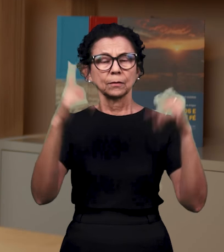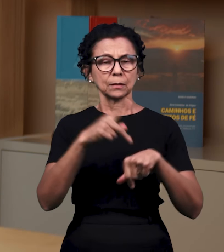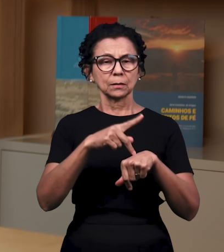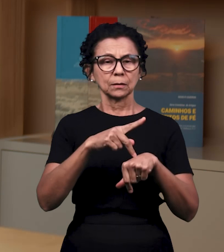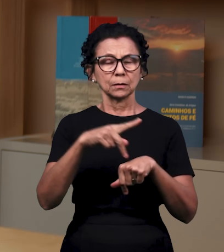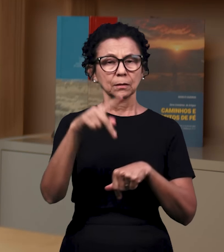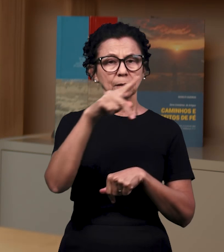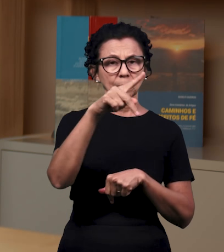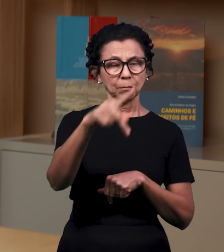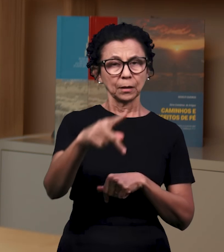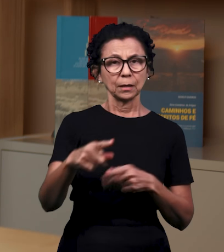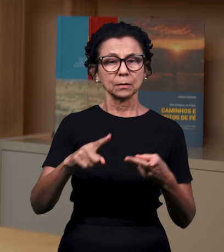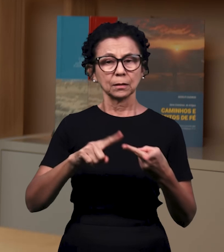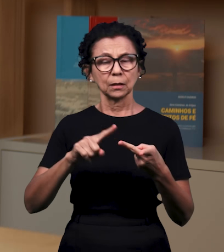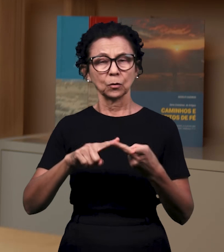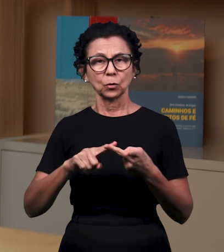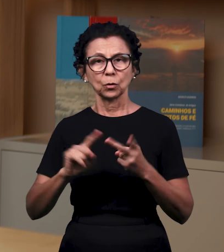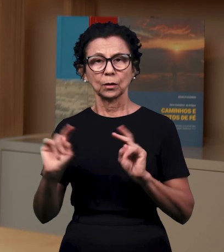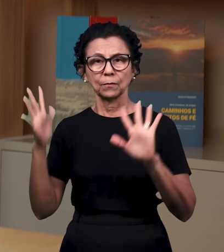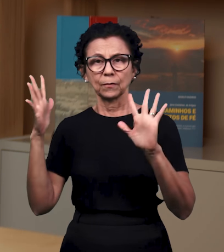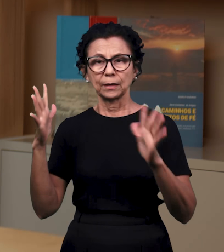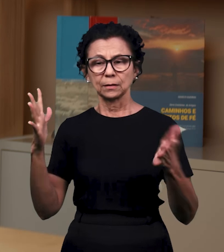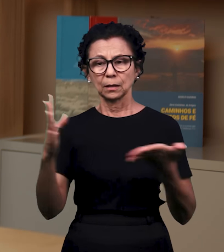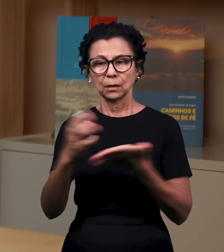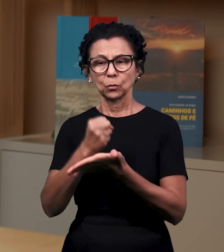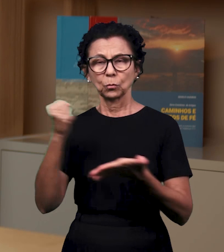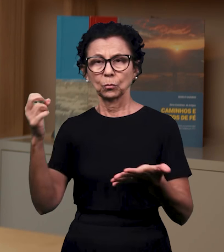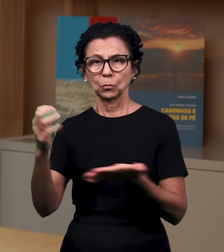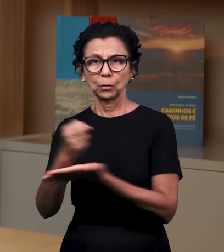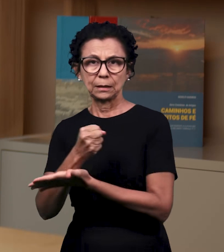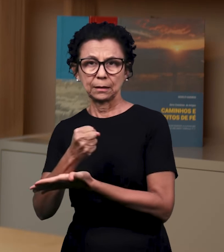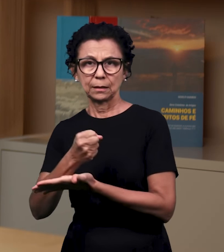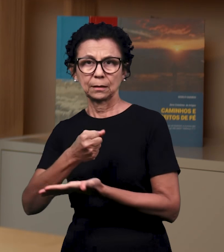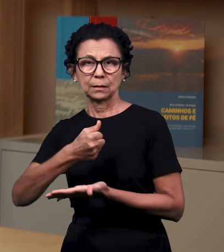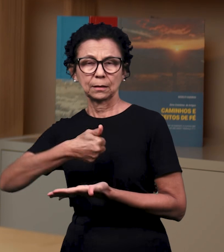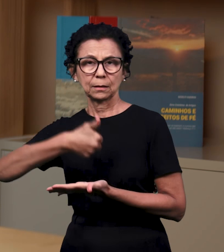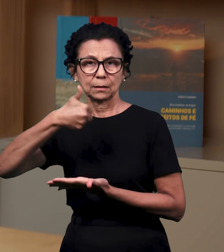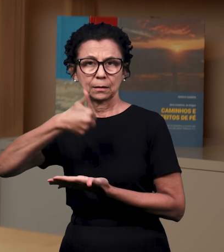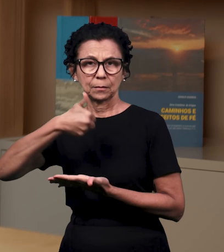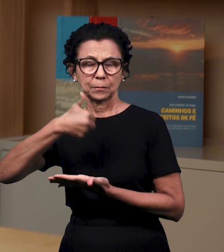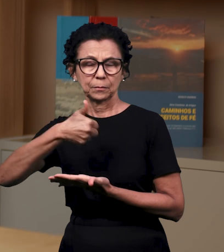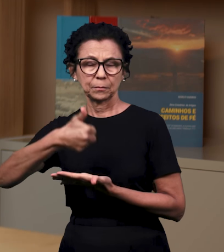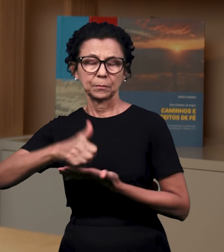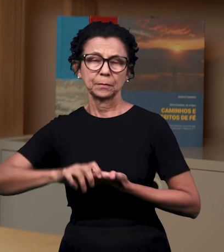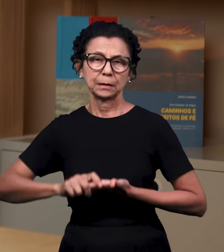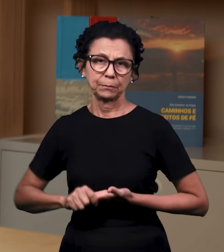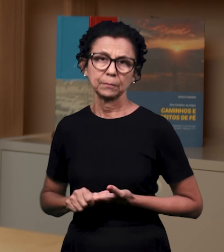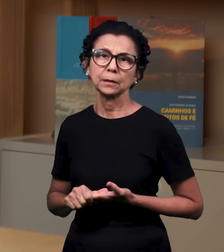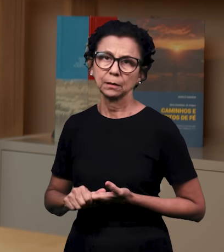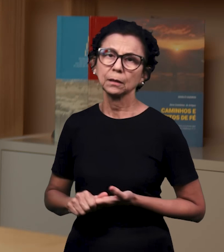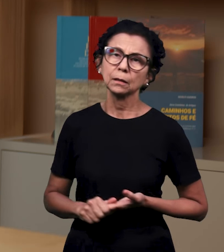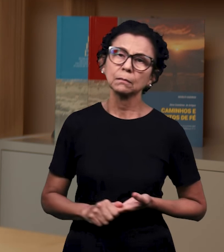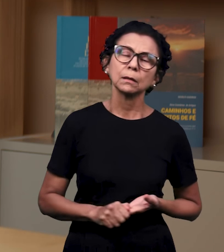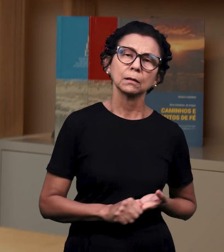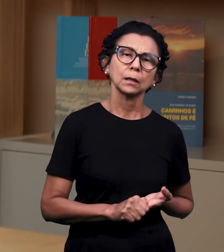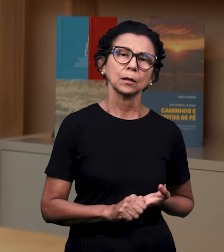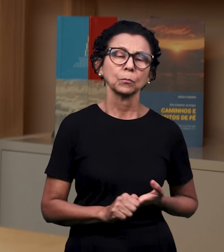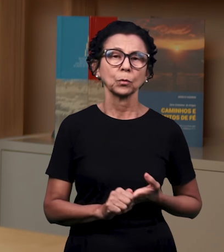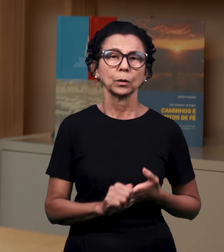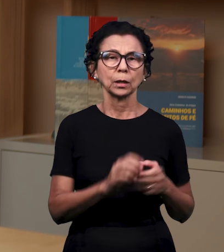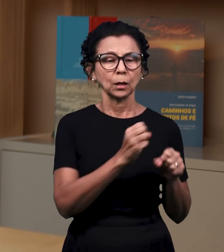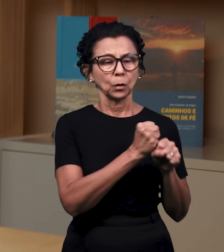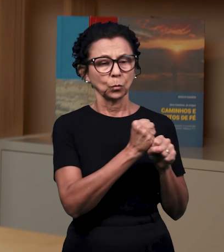memória a festa das primícias. A festa das primícias, que era a colheita da cevada,